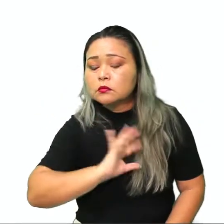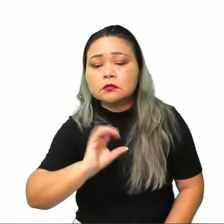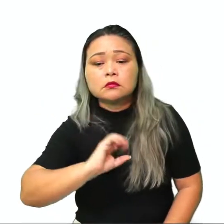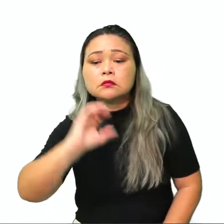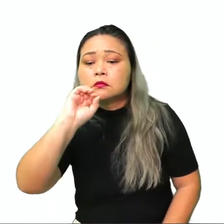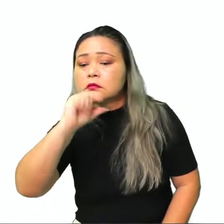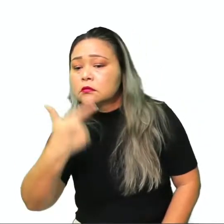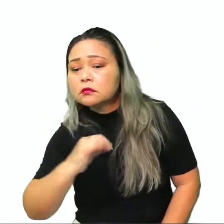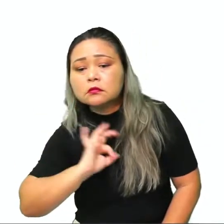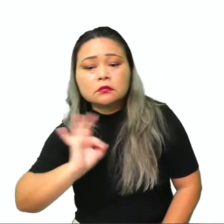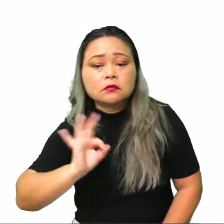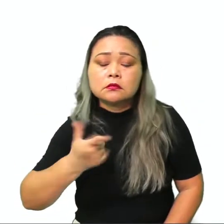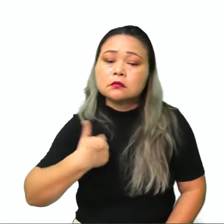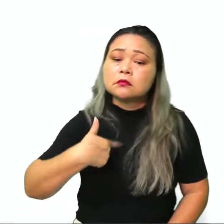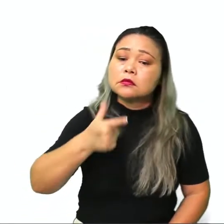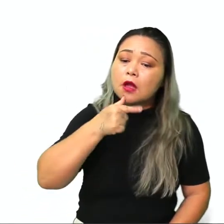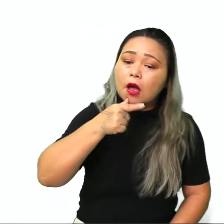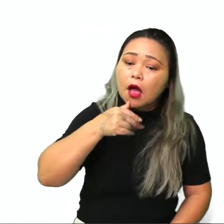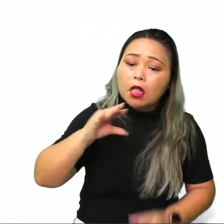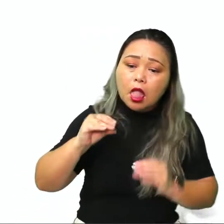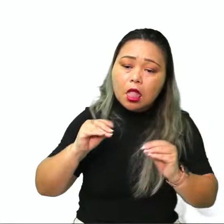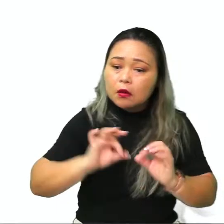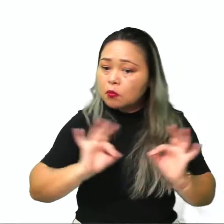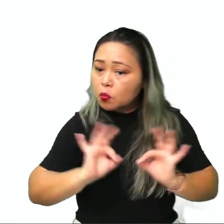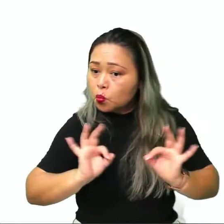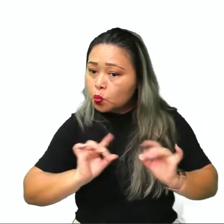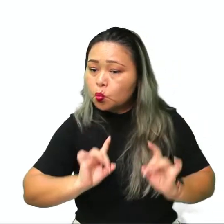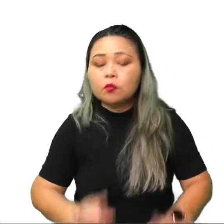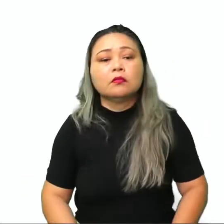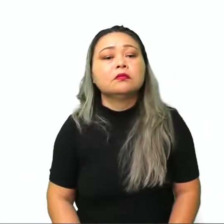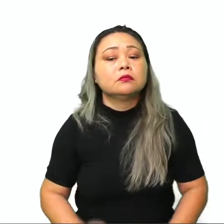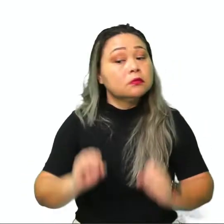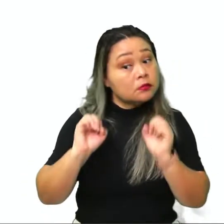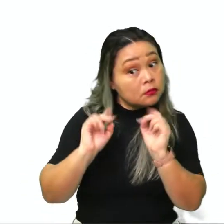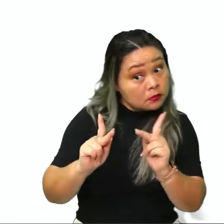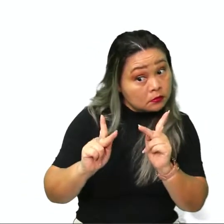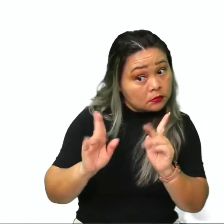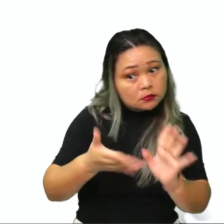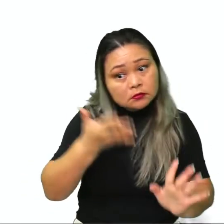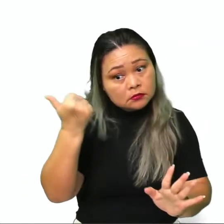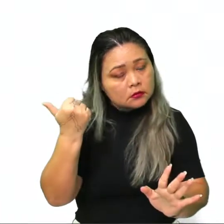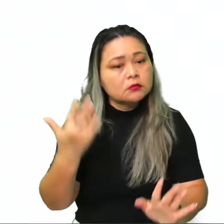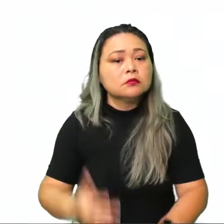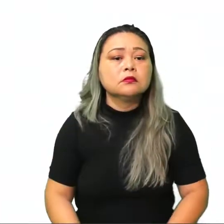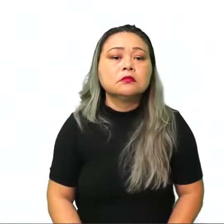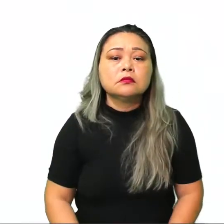nada de água no estado líquido ainda. Tá bom? Ok, seguindo então.